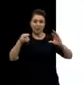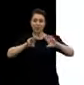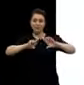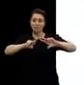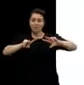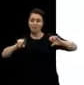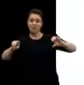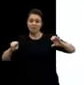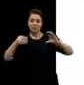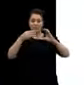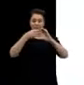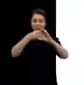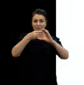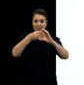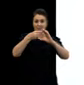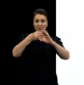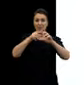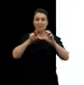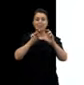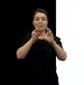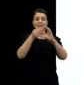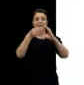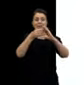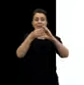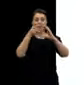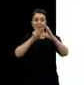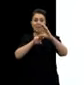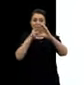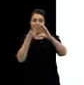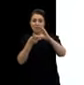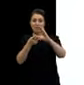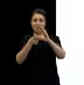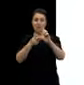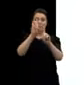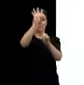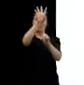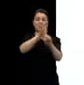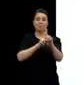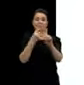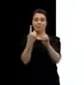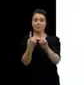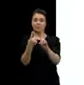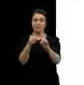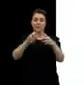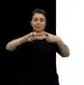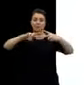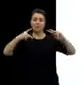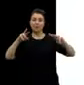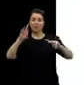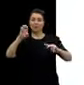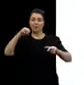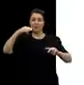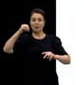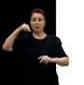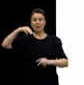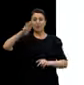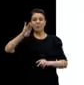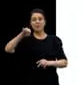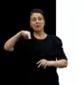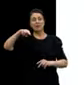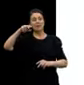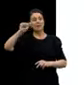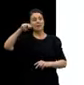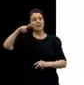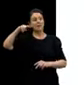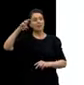celular, células-tronco, clonagem, tecnologia do DNA recombinante. Bom, a divisão